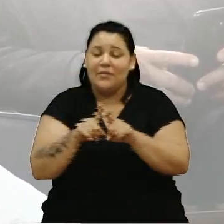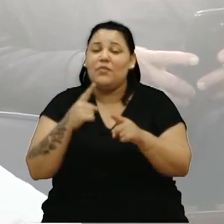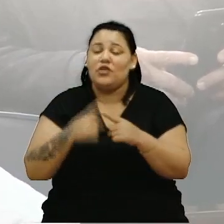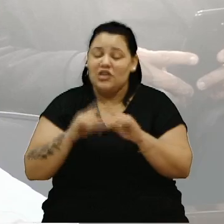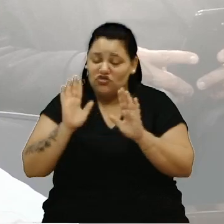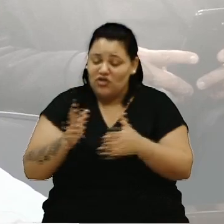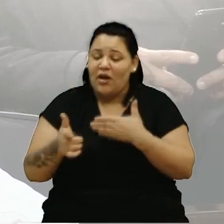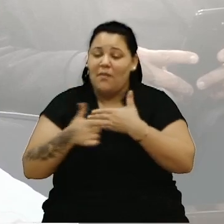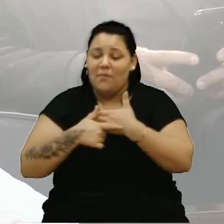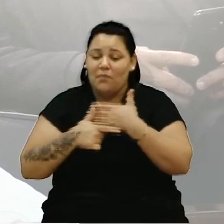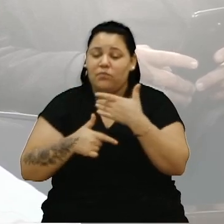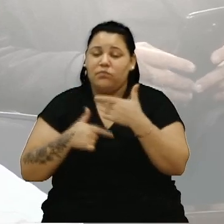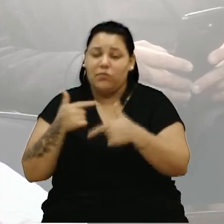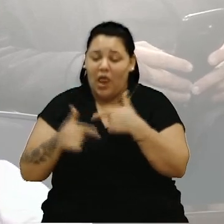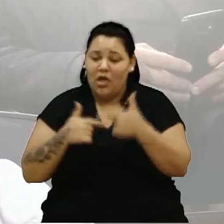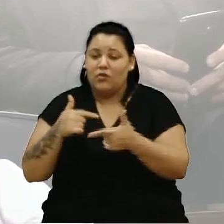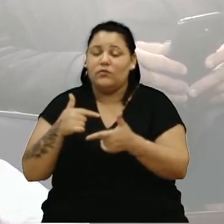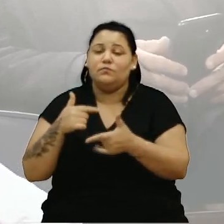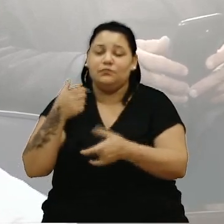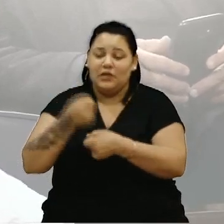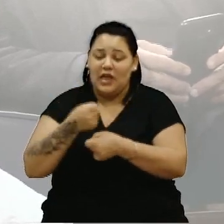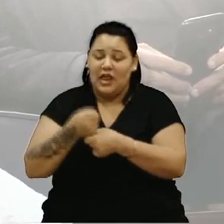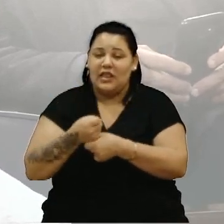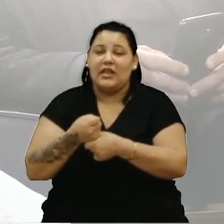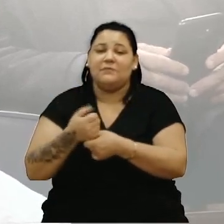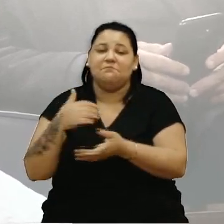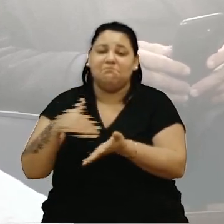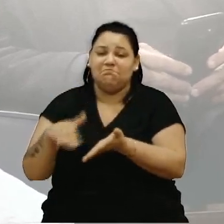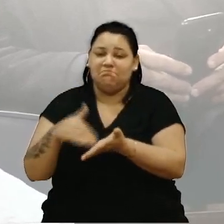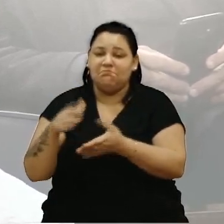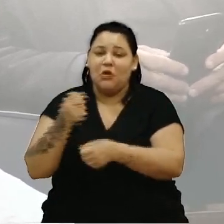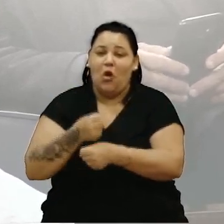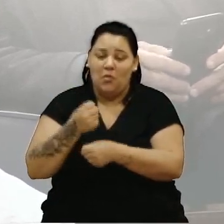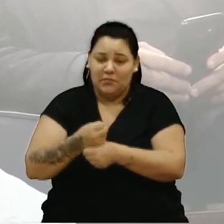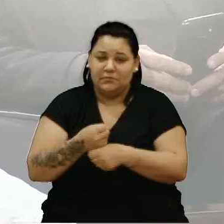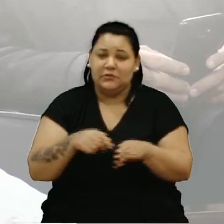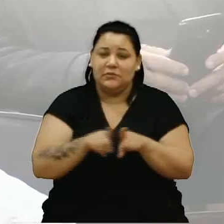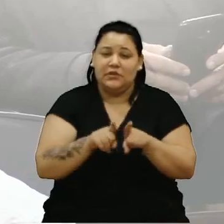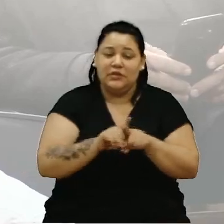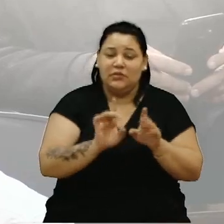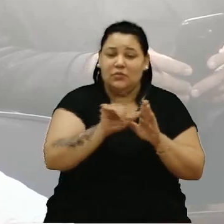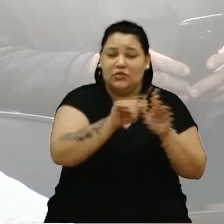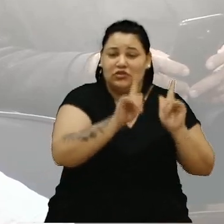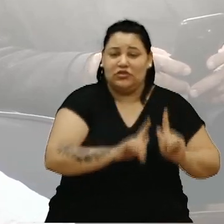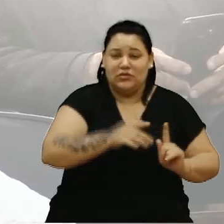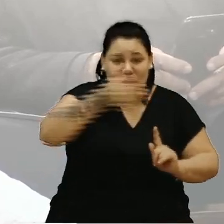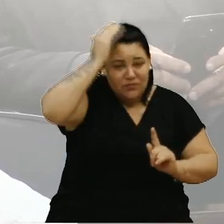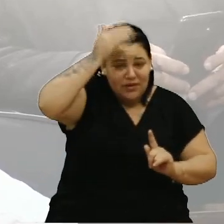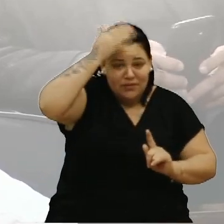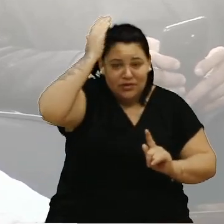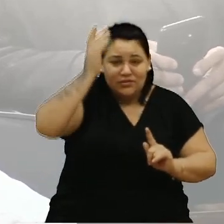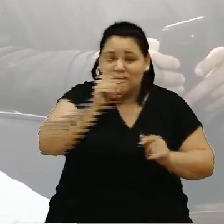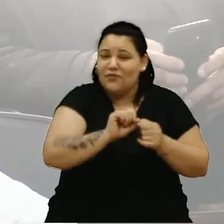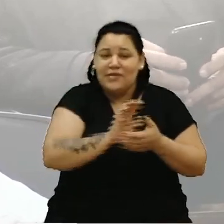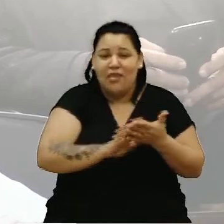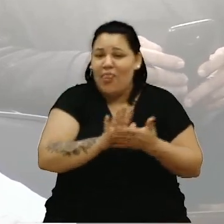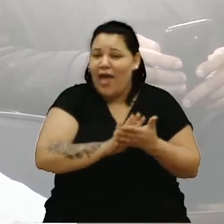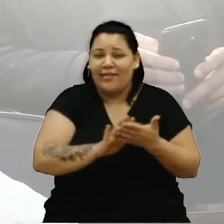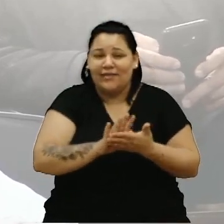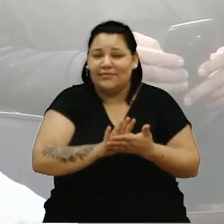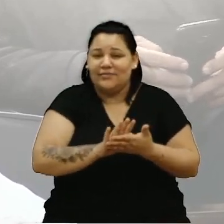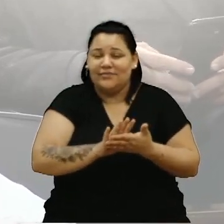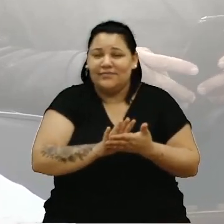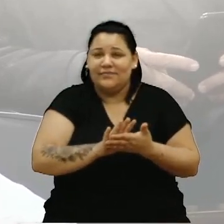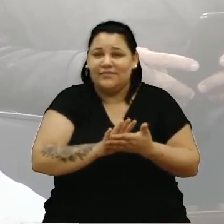obras. Então, depois dos piscinões construídos na gestão do prefeito Alceu Barbosa Velho, nada mais foi feito. Nada mais foi